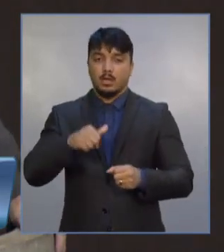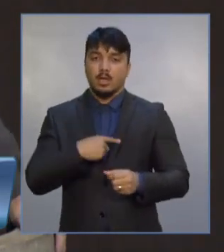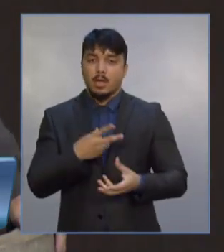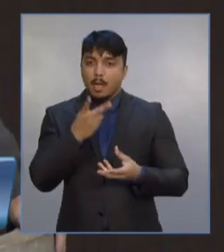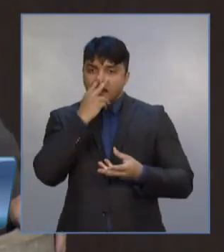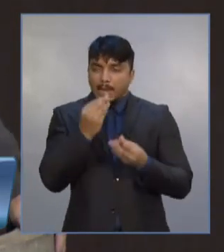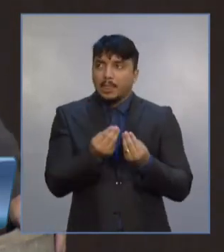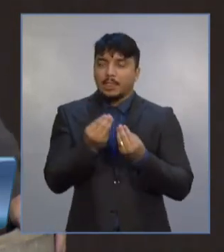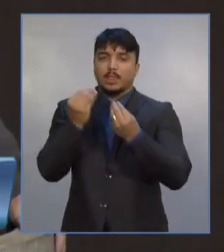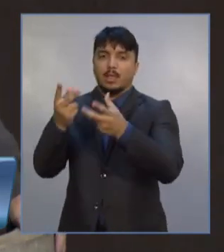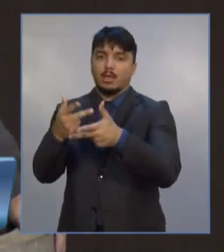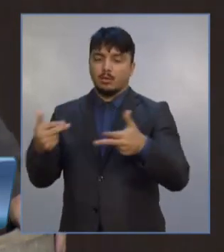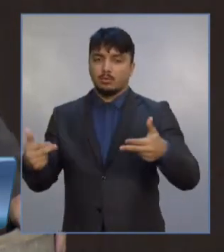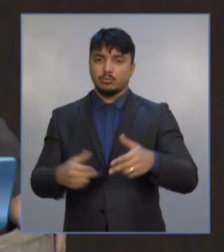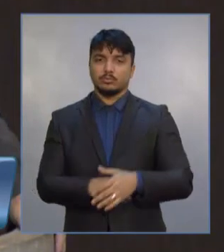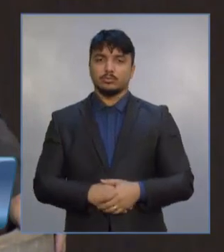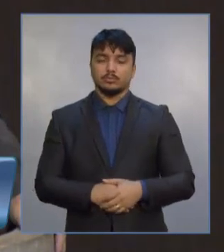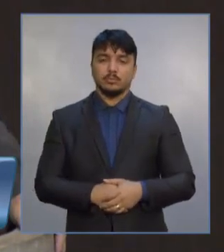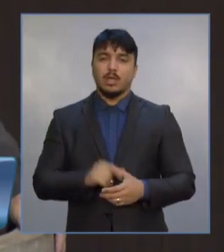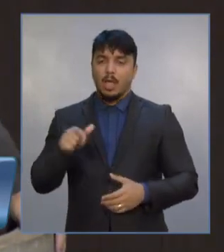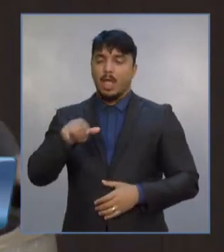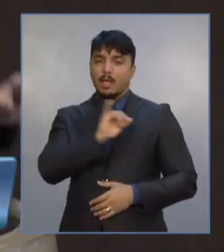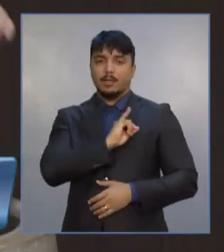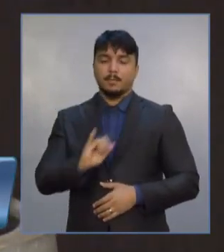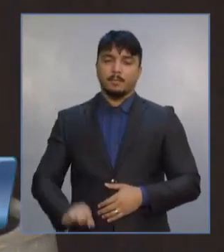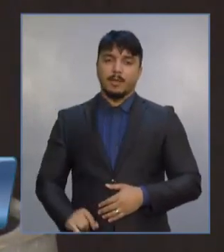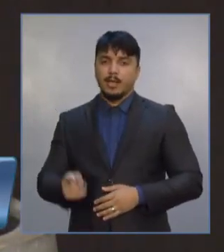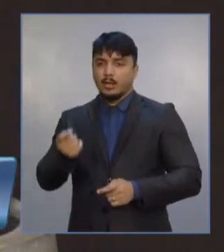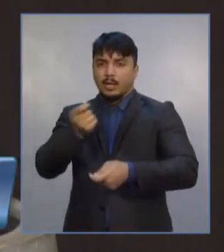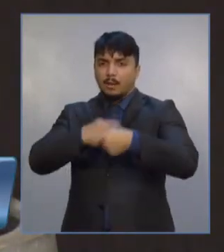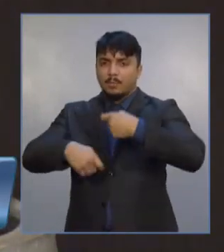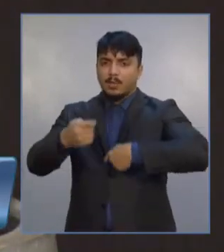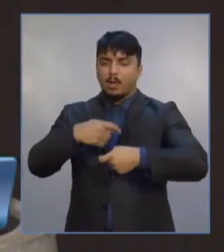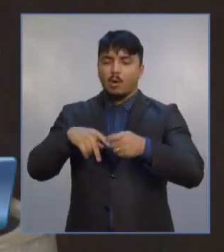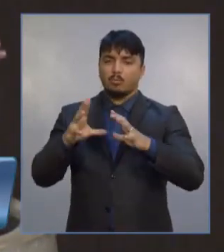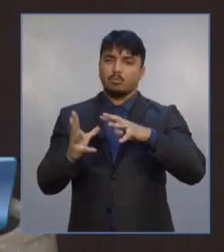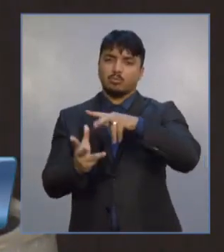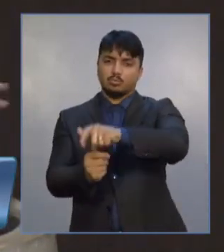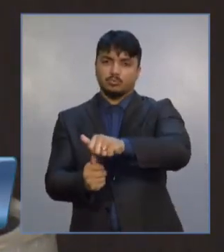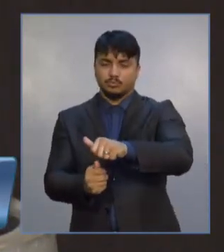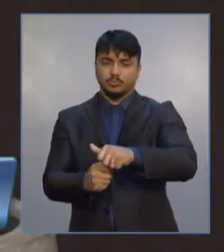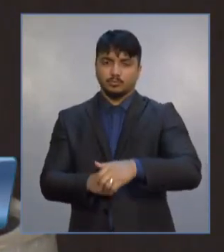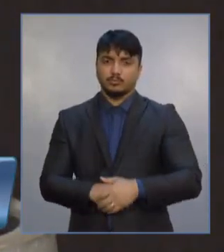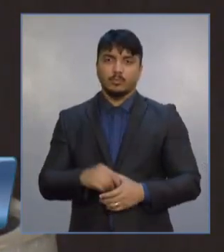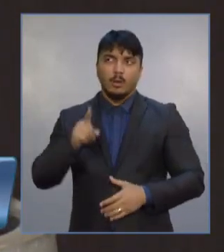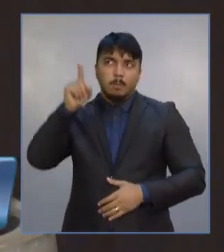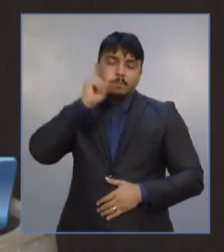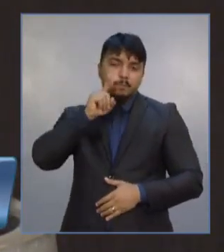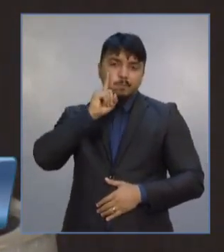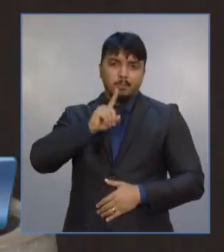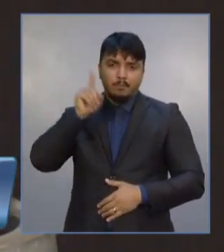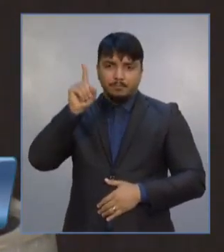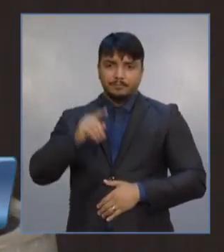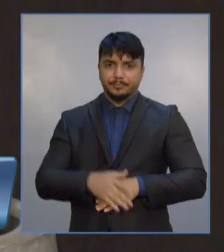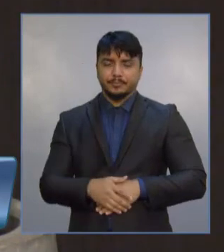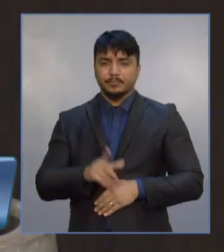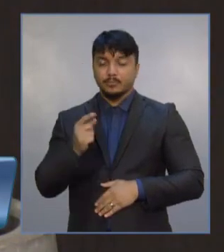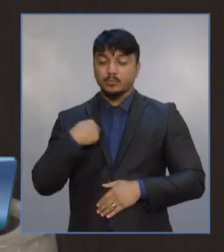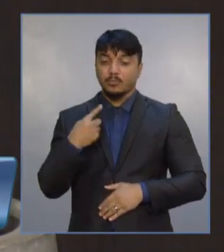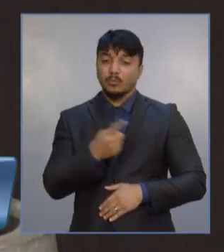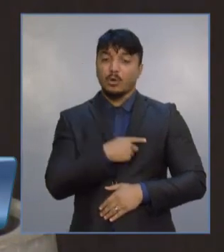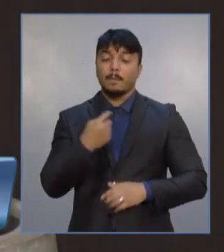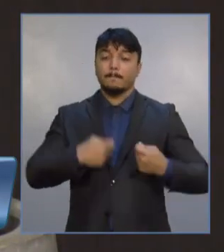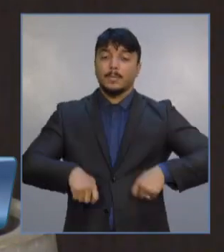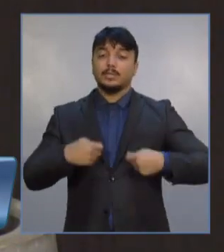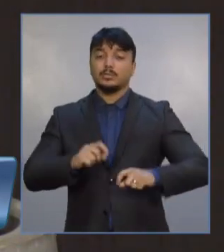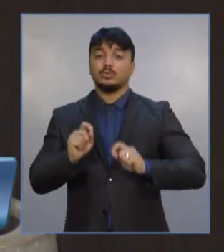entreguismo ao império, ao entreguismo aos norte-americanos. Nós temos que trilhar um